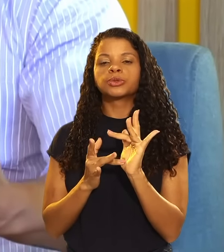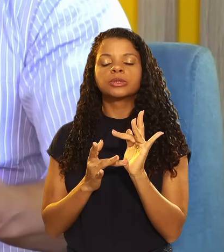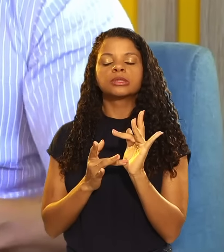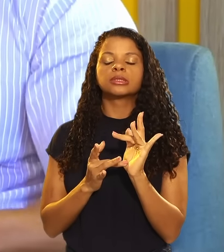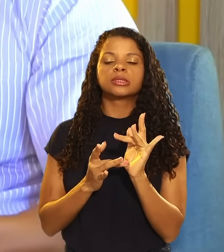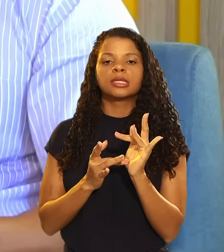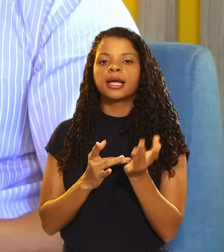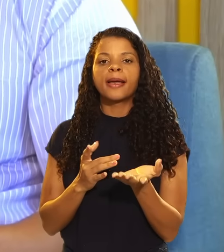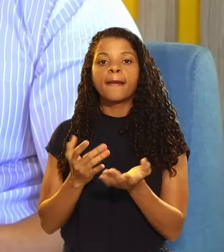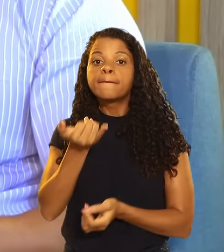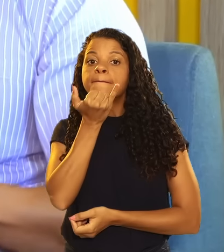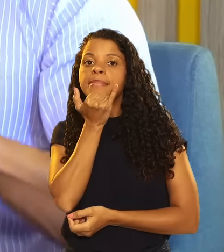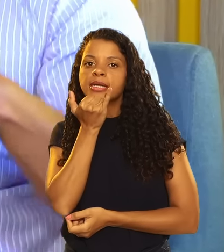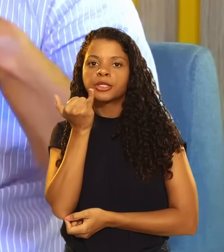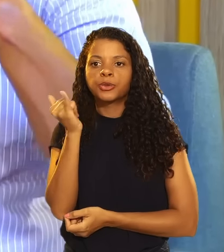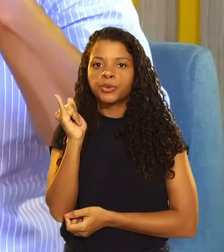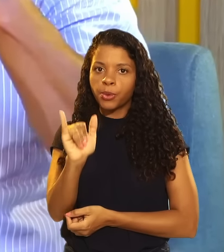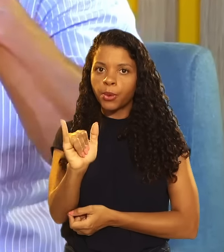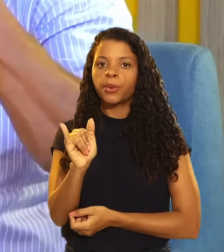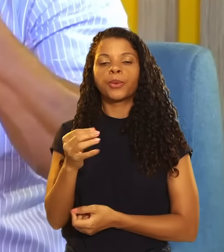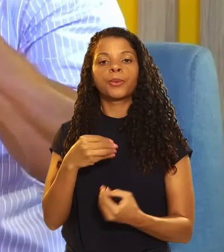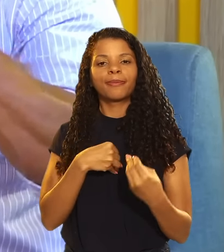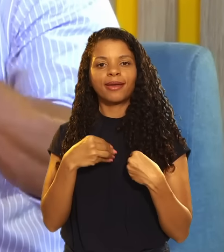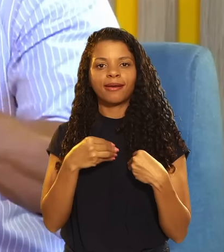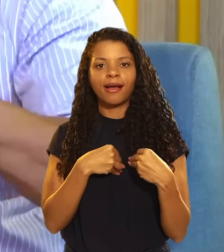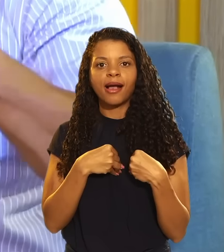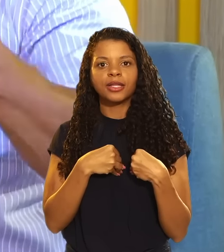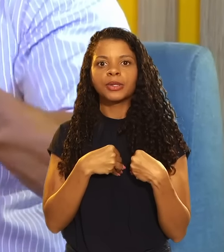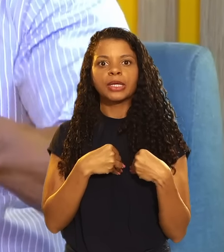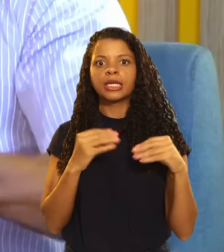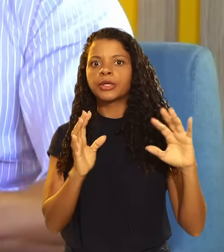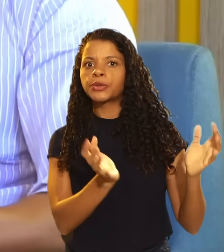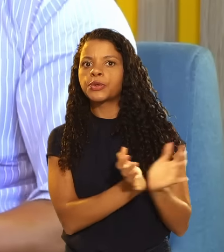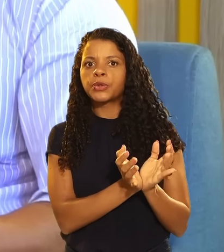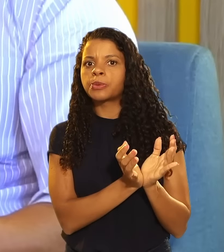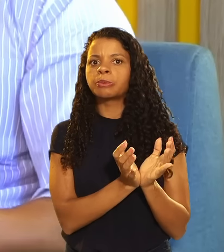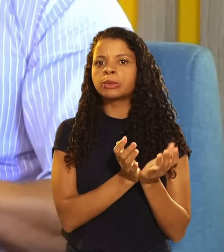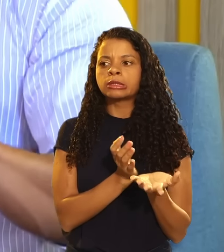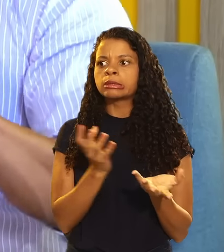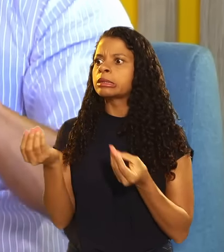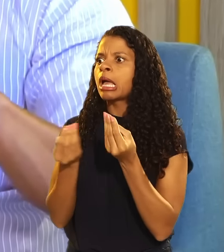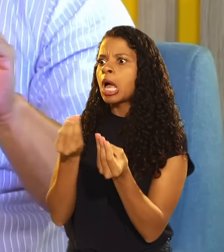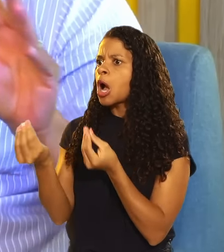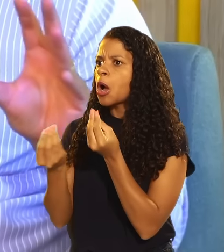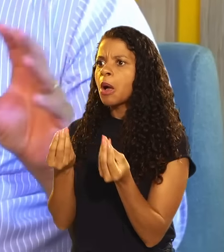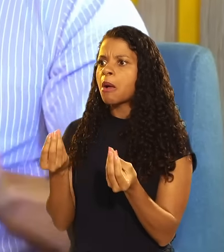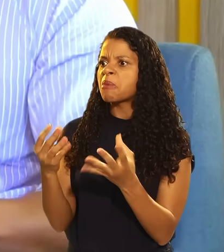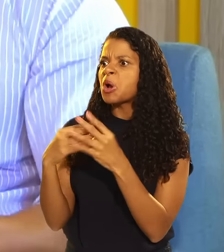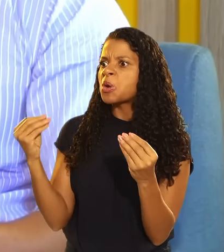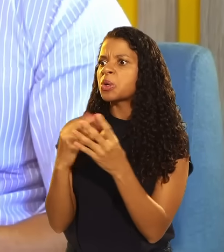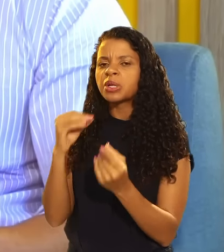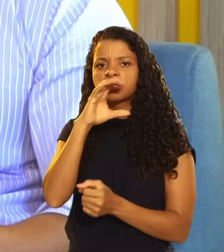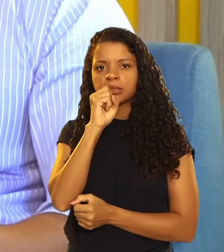perdoar o pecado e sendo muito mais questionado pela cura do pecado. Nós temos a história de